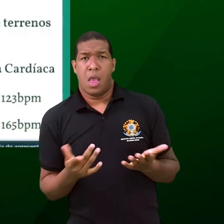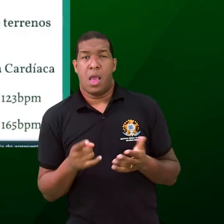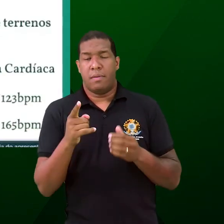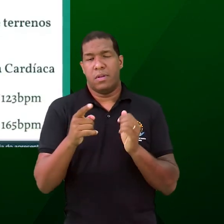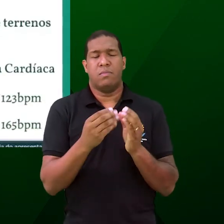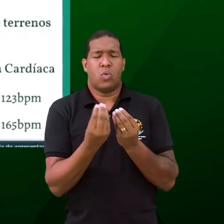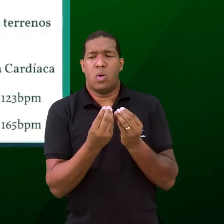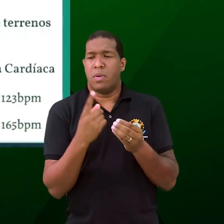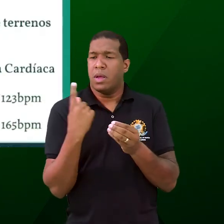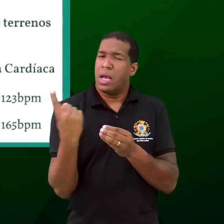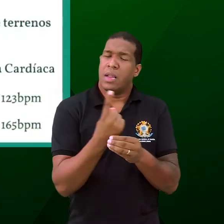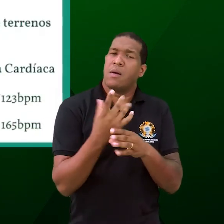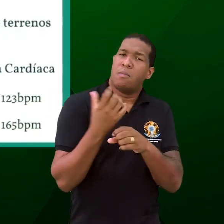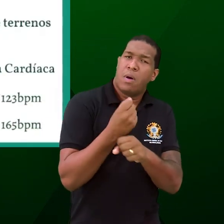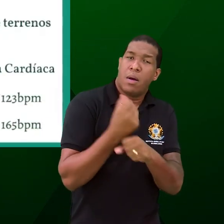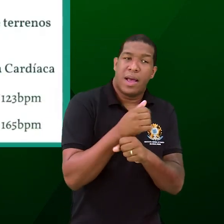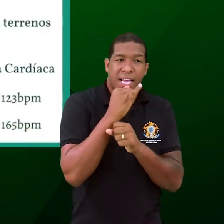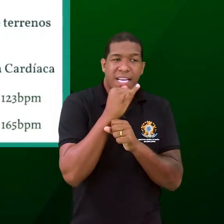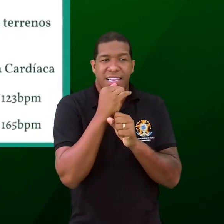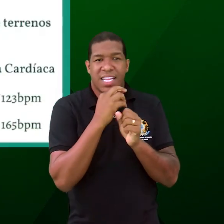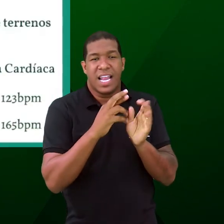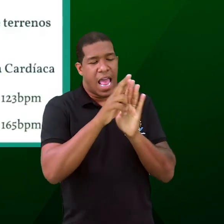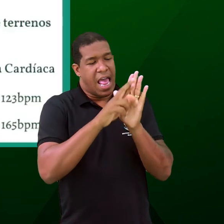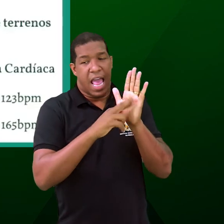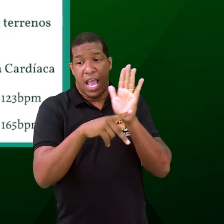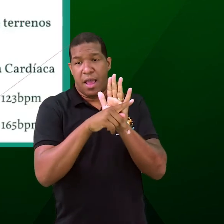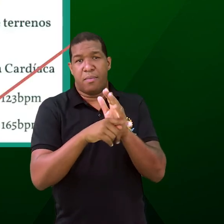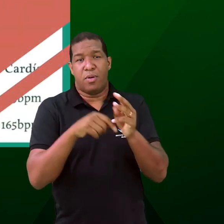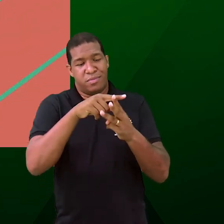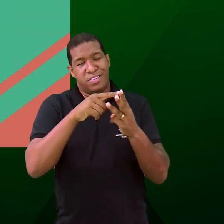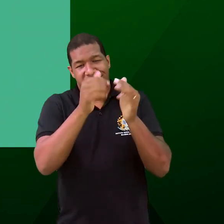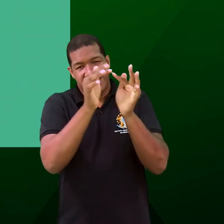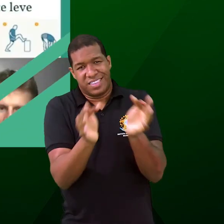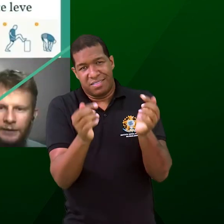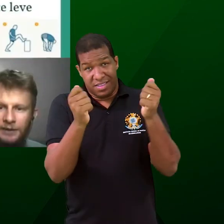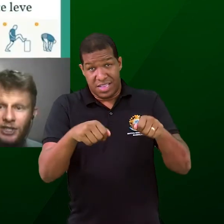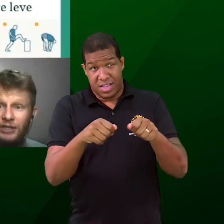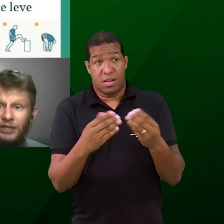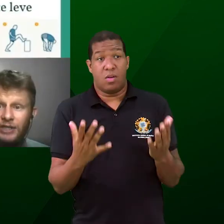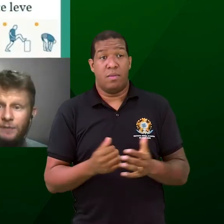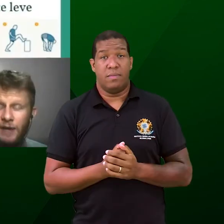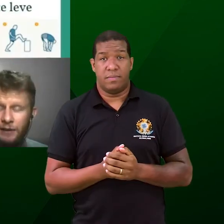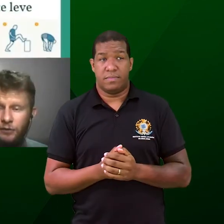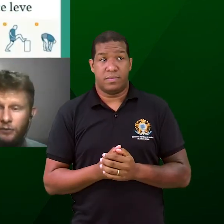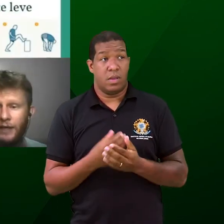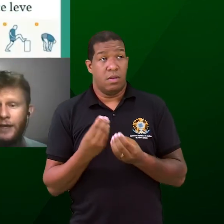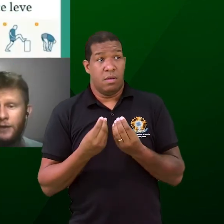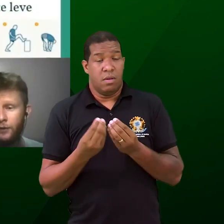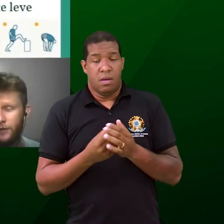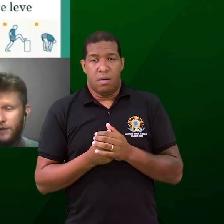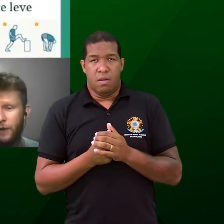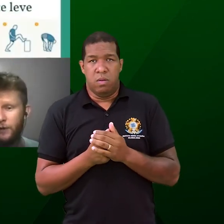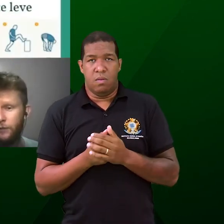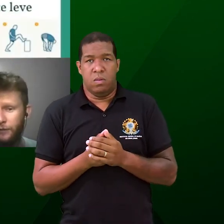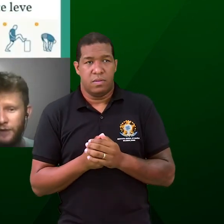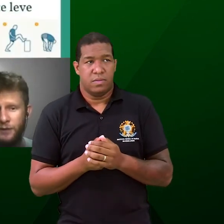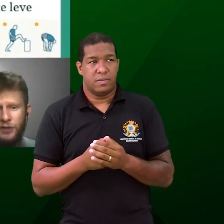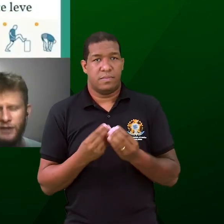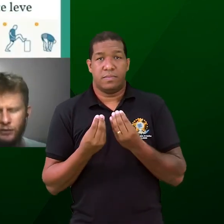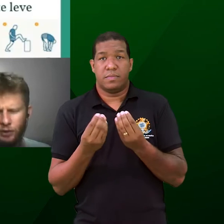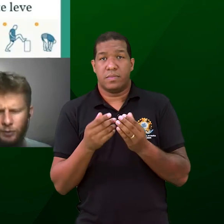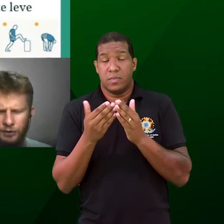dedo médio, né, na nossa carótida ou na nossa radial, que é aqui no pulso. Né? Aí é exercício, pessoal.